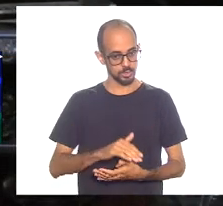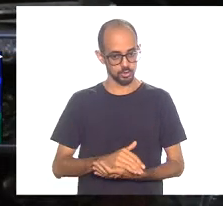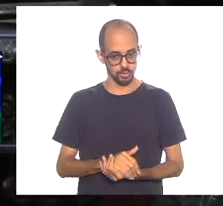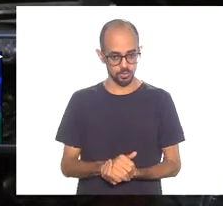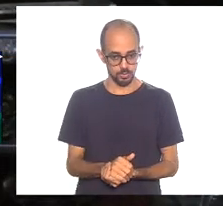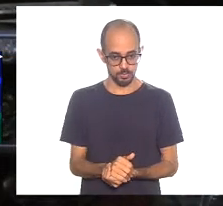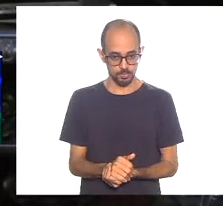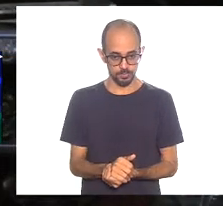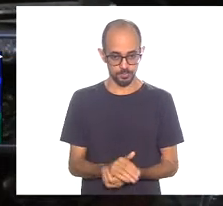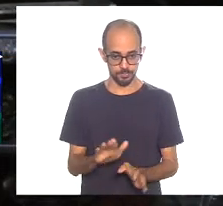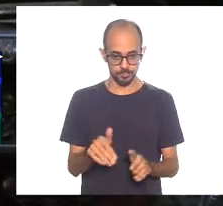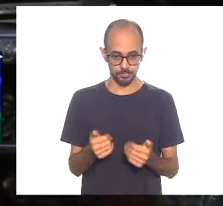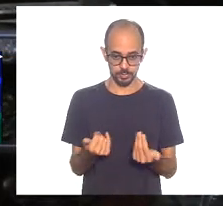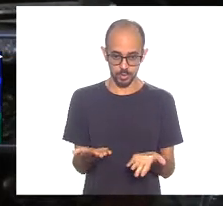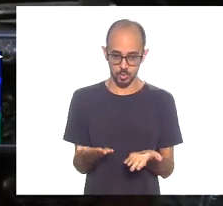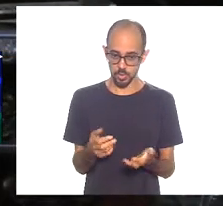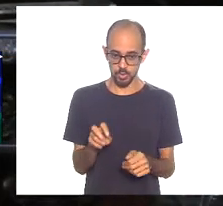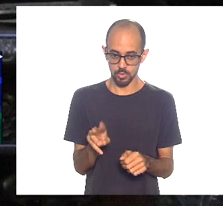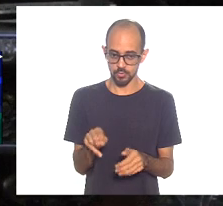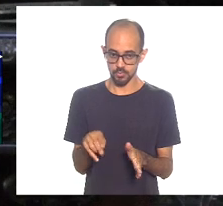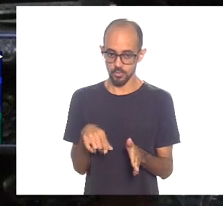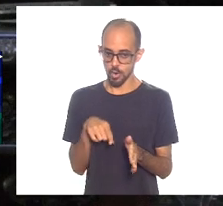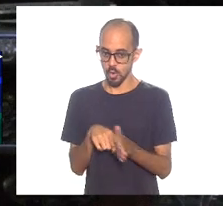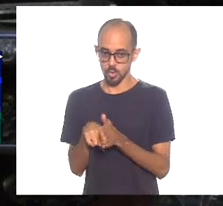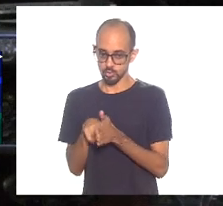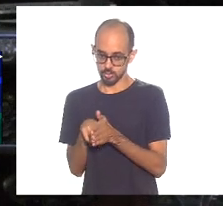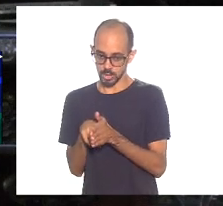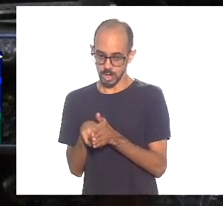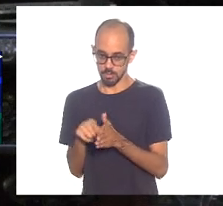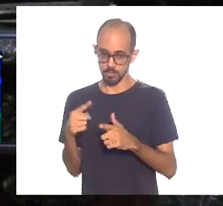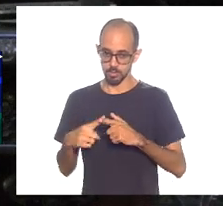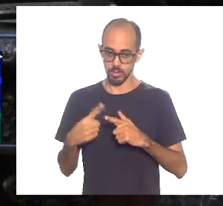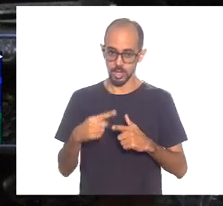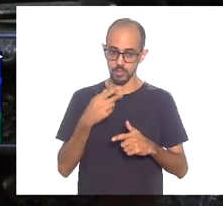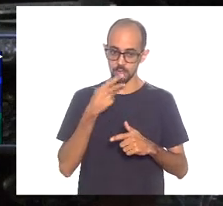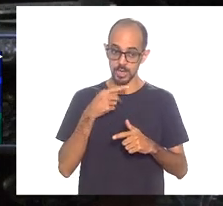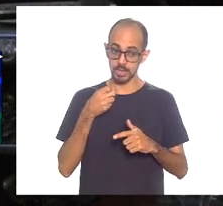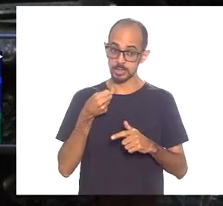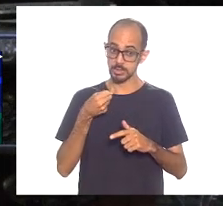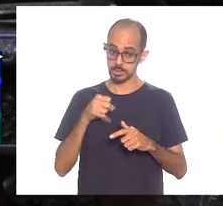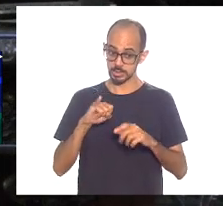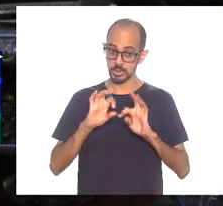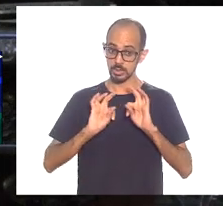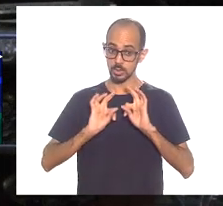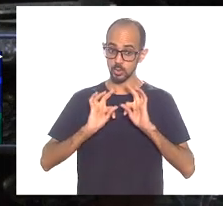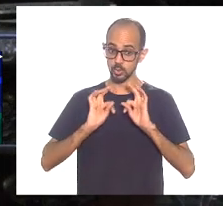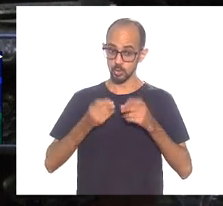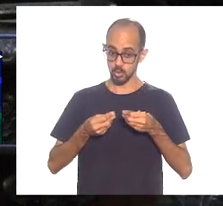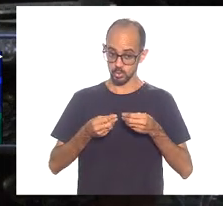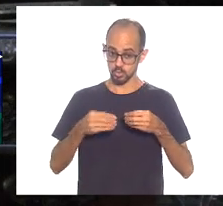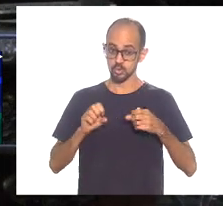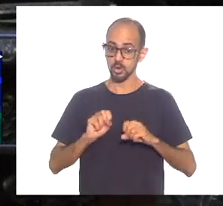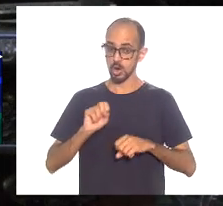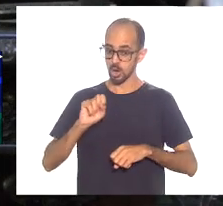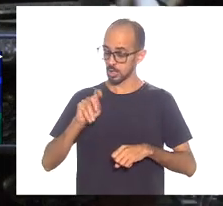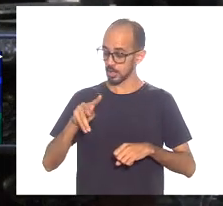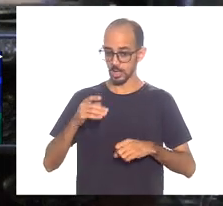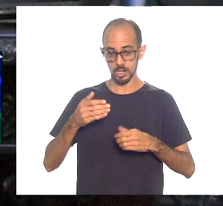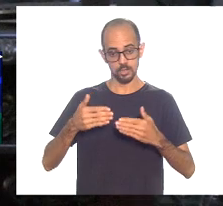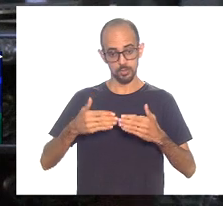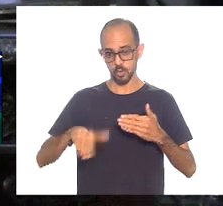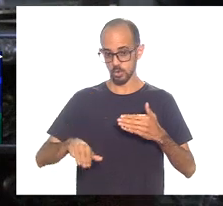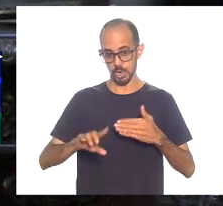eu não vou nem consultar mais porque eu disse é o Márcio que se tivesse unanimidade estaria daria do contrário não